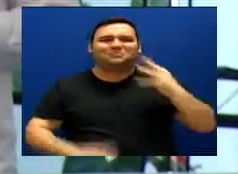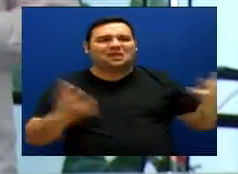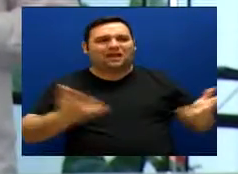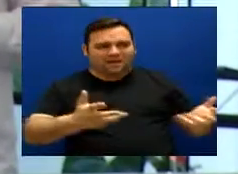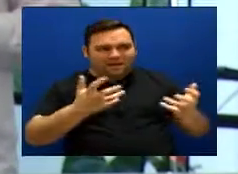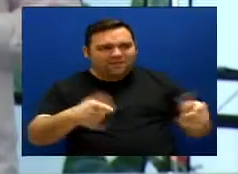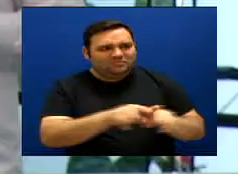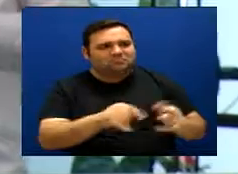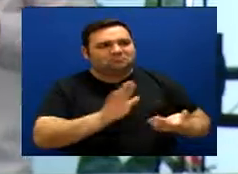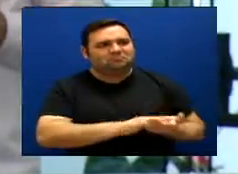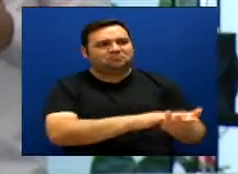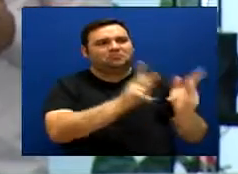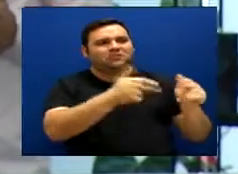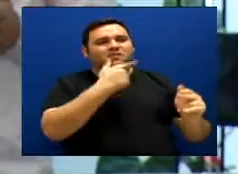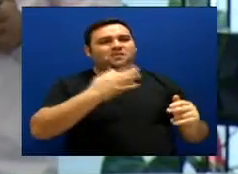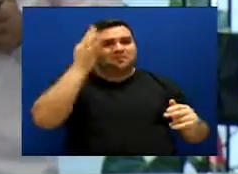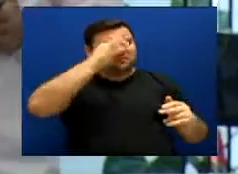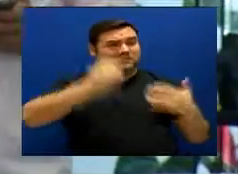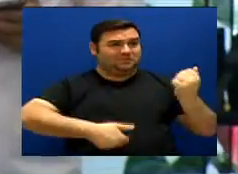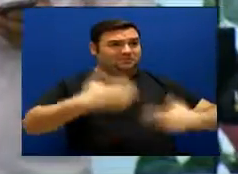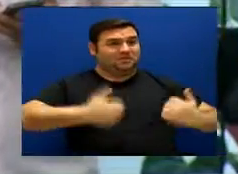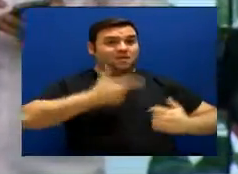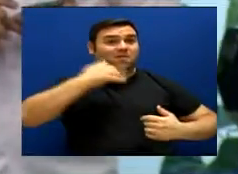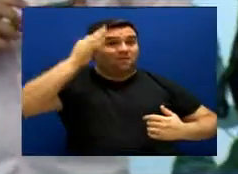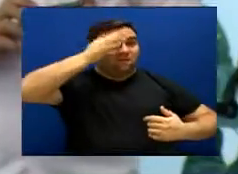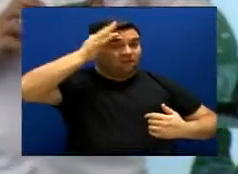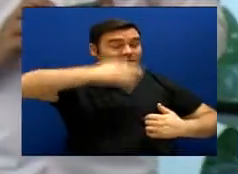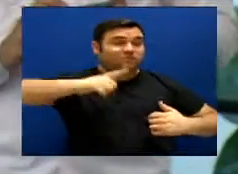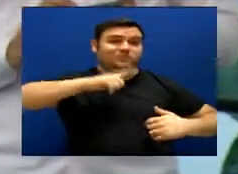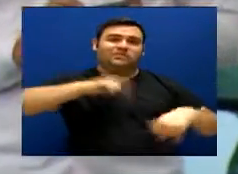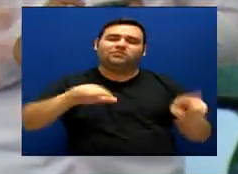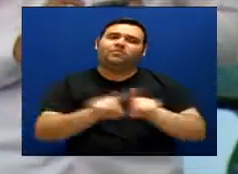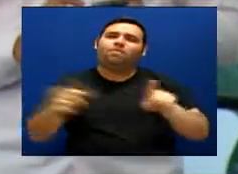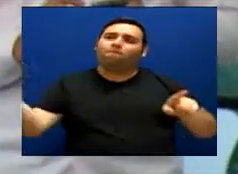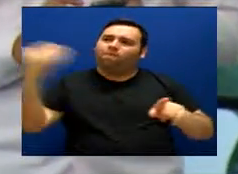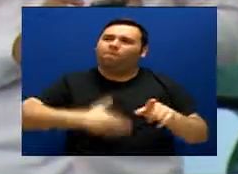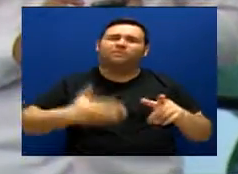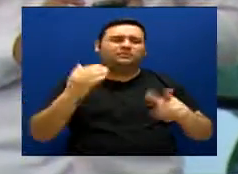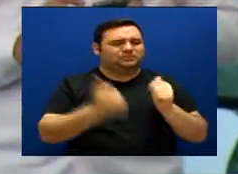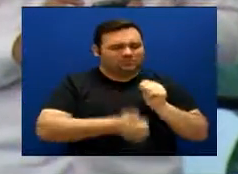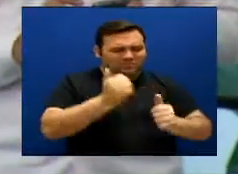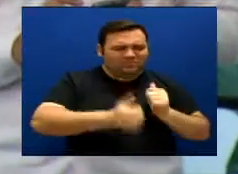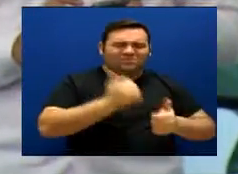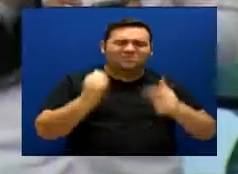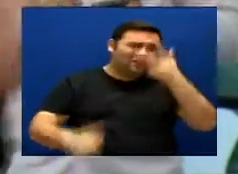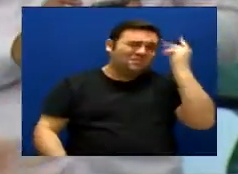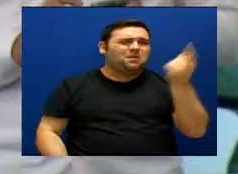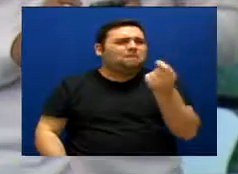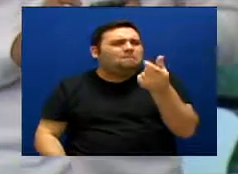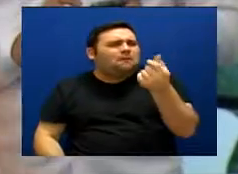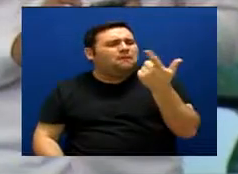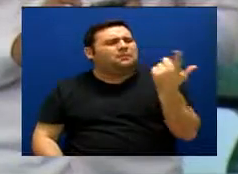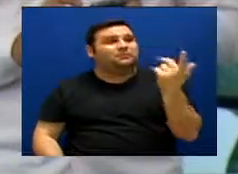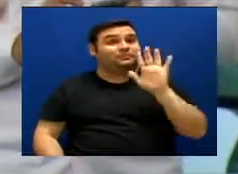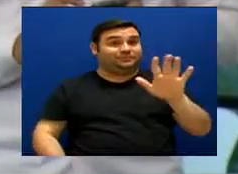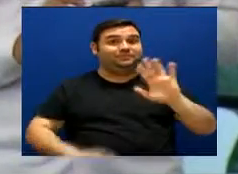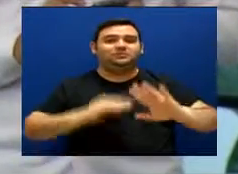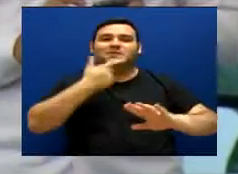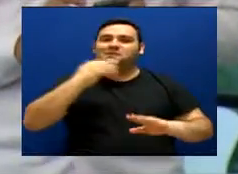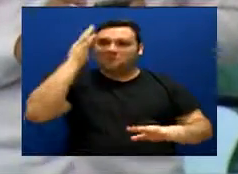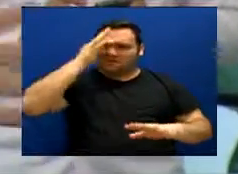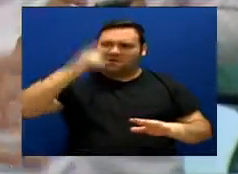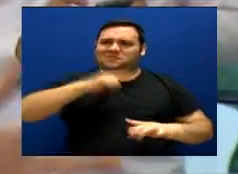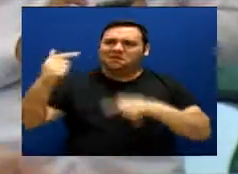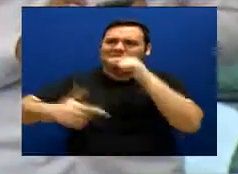exaltar suas palavras. O Fausto muitas das vezes passou no lanche, um jogo no começo do campeonato, um jogo que tinha poucas pessoas, mas o Fausto estava